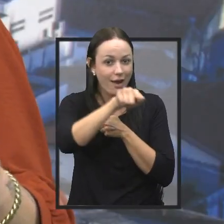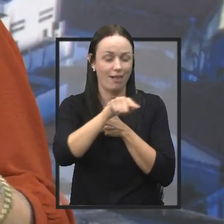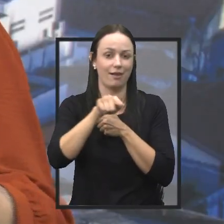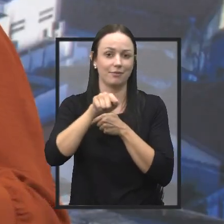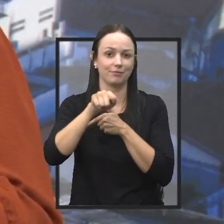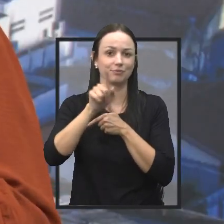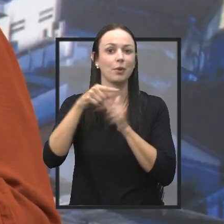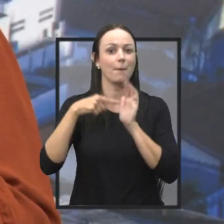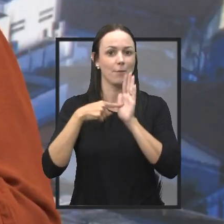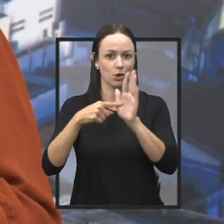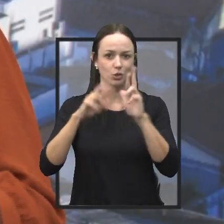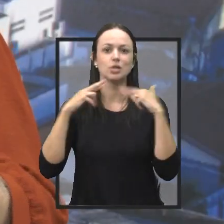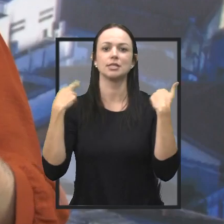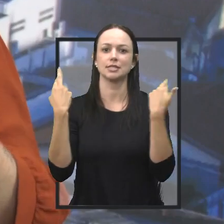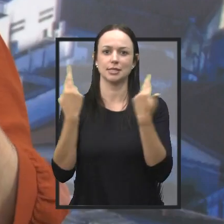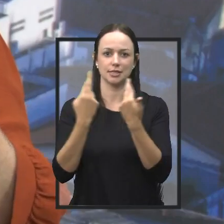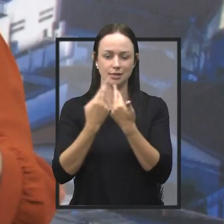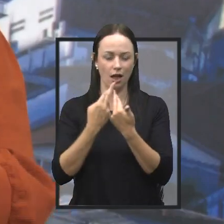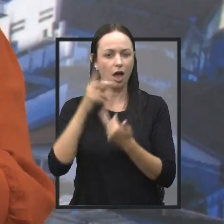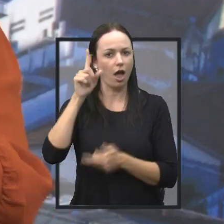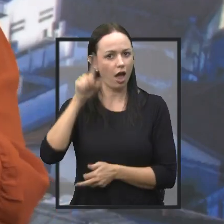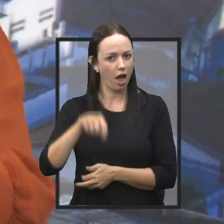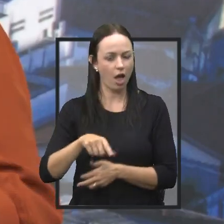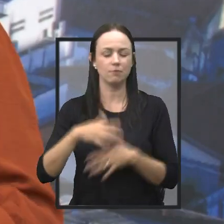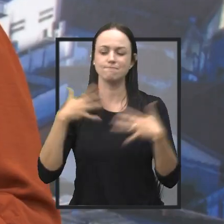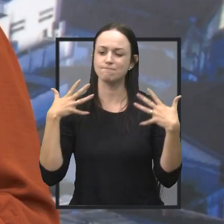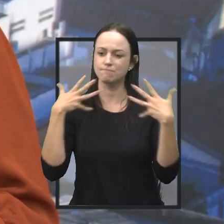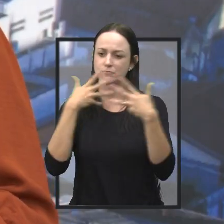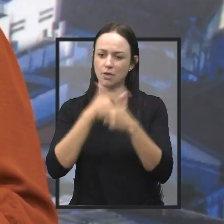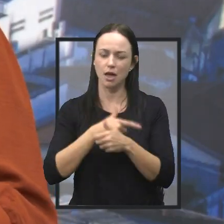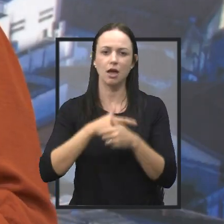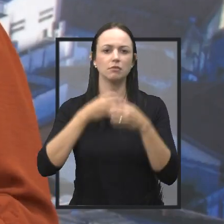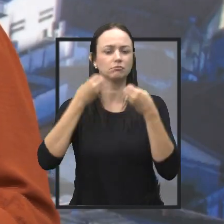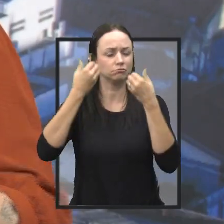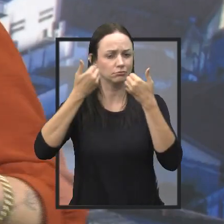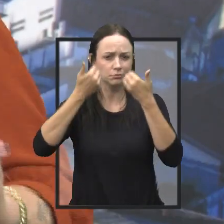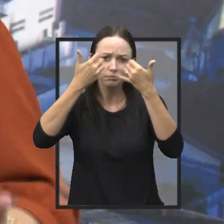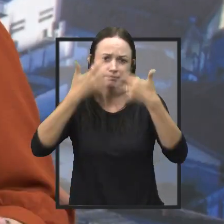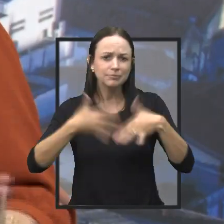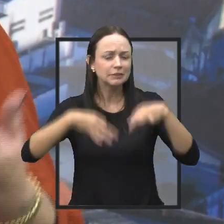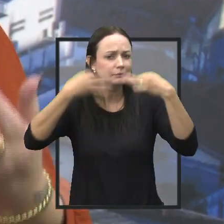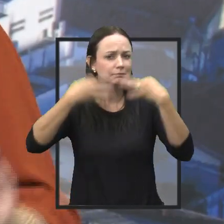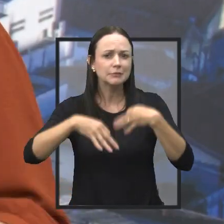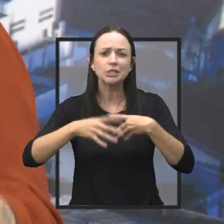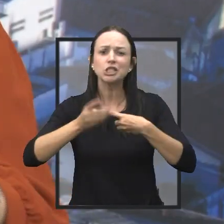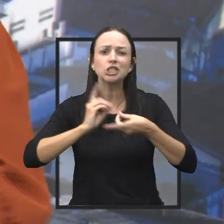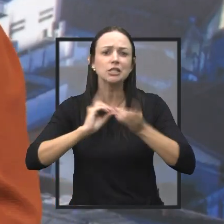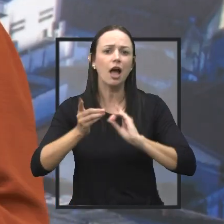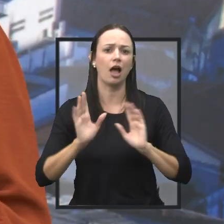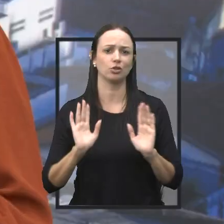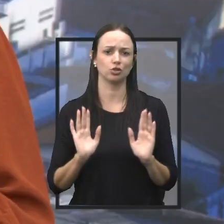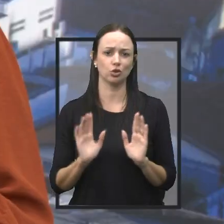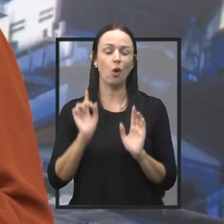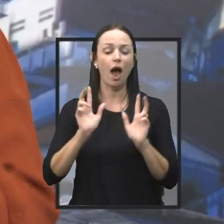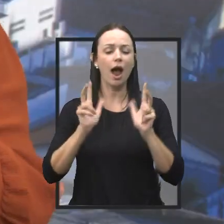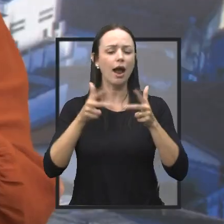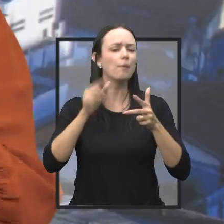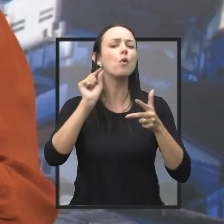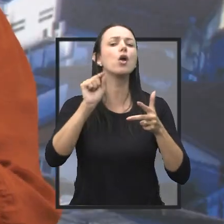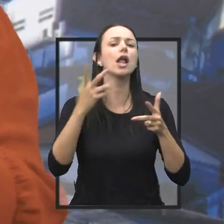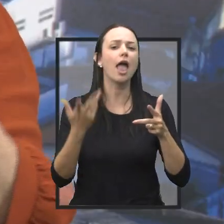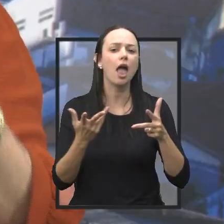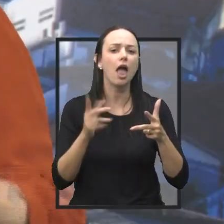exemplo disso belíssimo. Um exemplo didático do que é a Câmara e o que ela deve ser para a